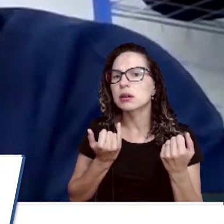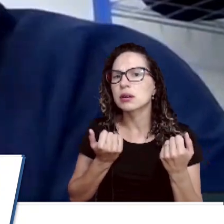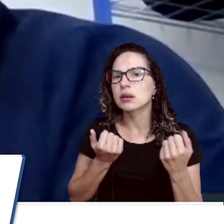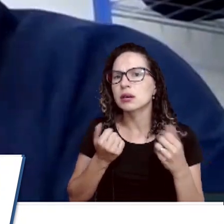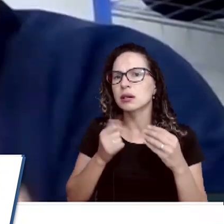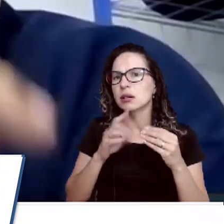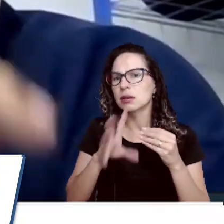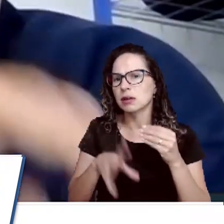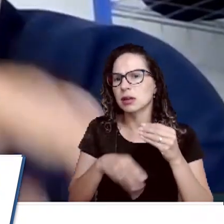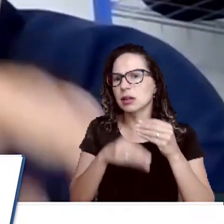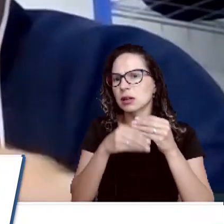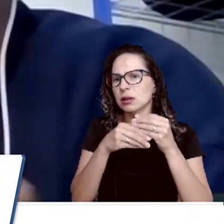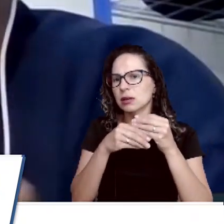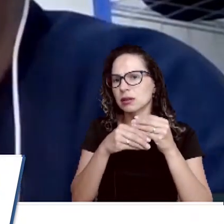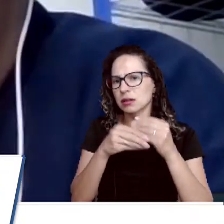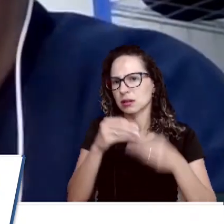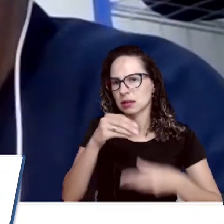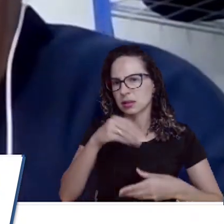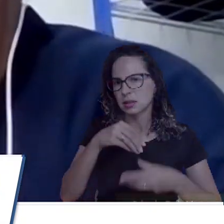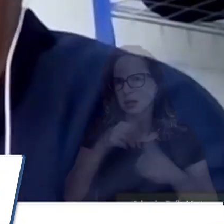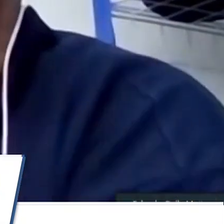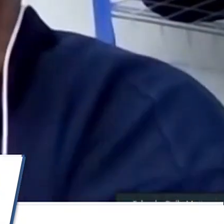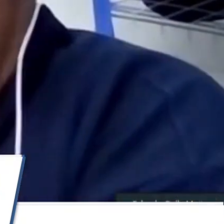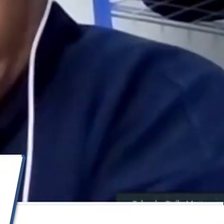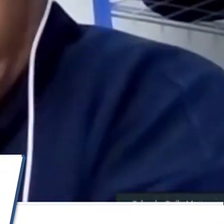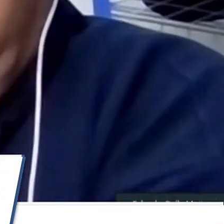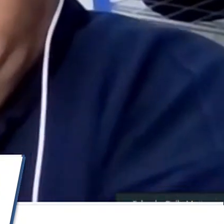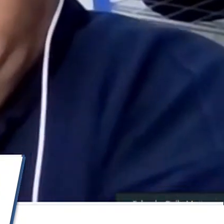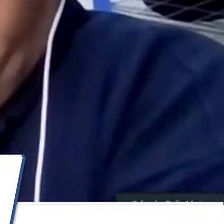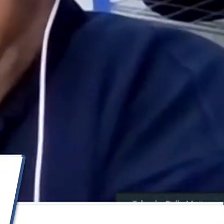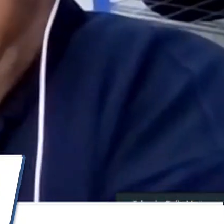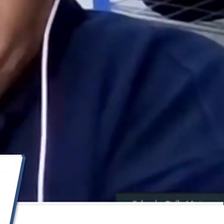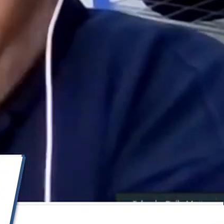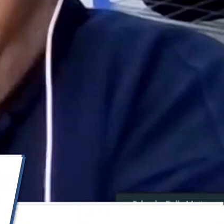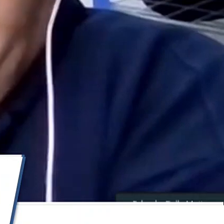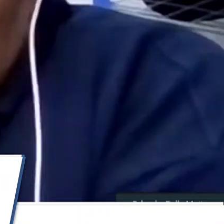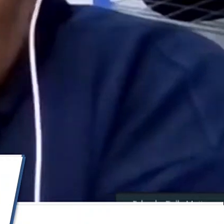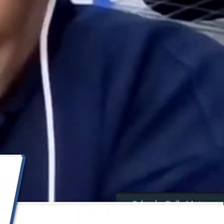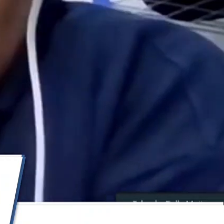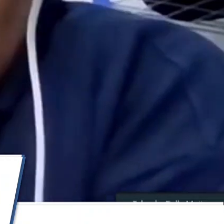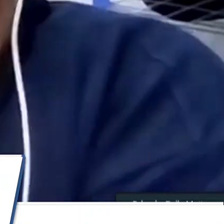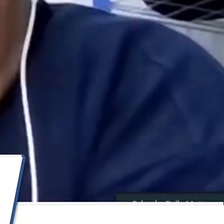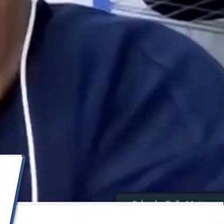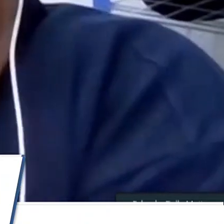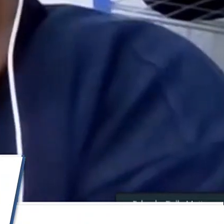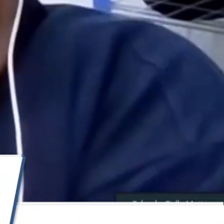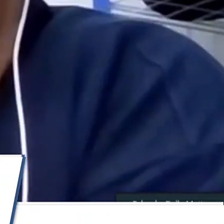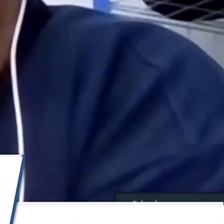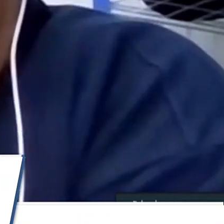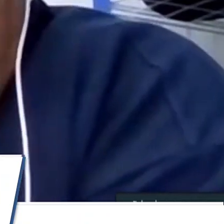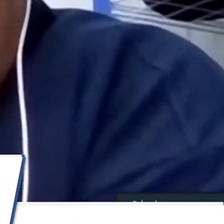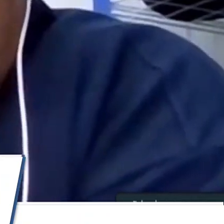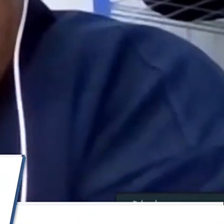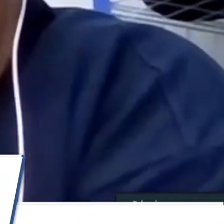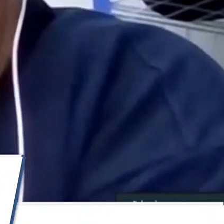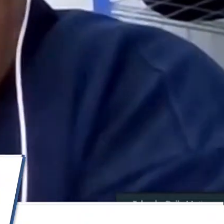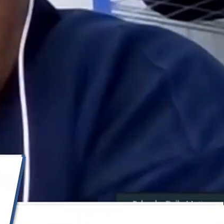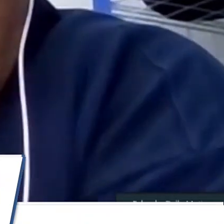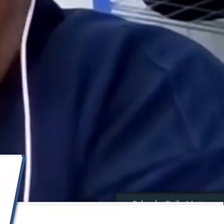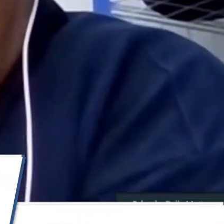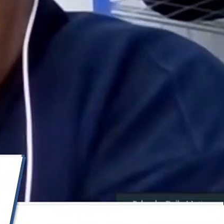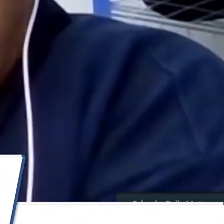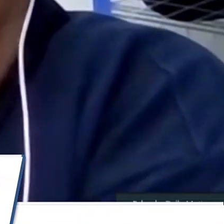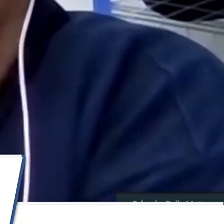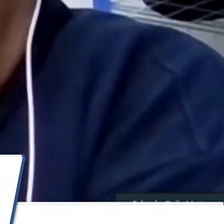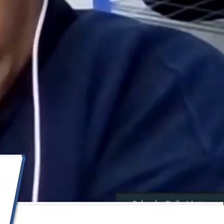colocado já junto a questão dizendo que não há impacto financeiro. Eu gostaria de saber se isso